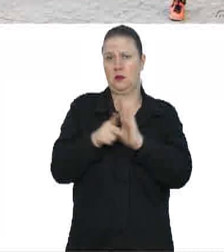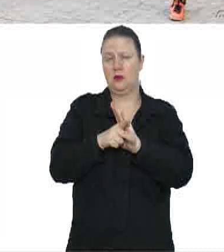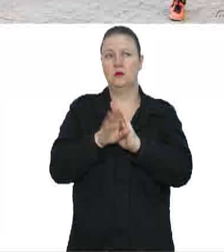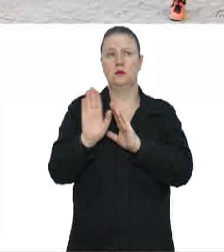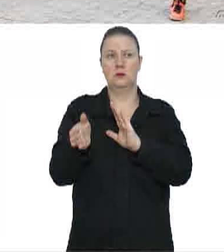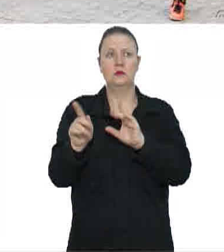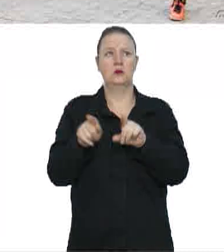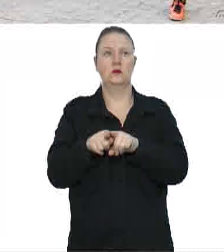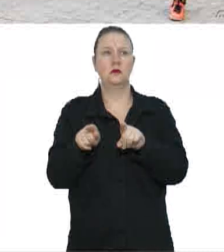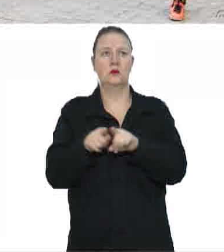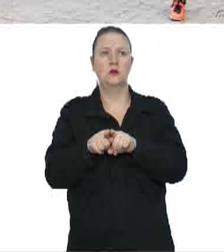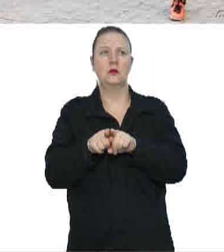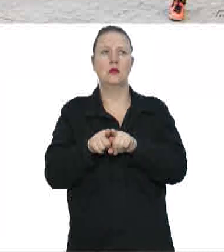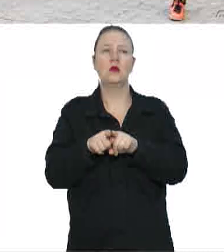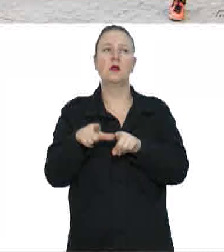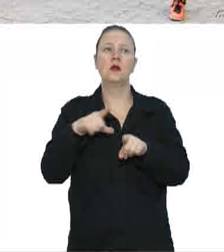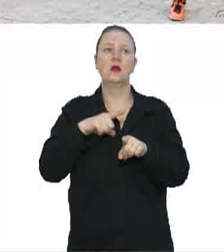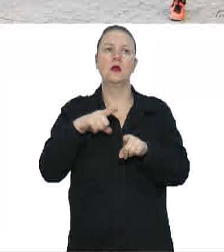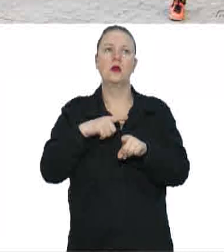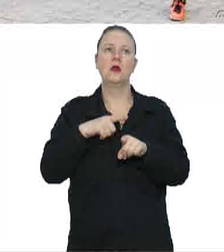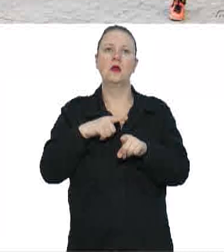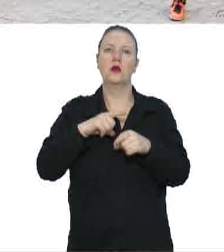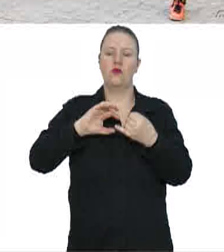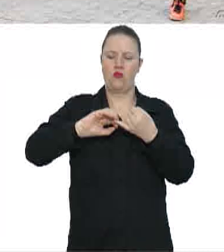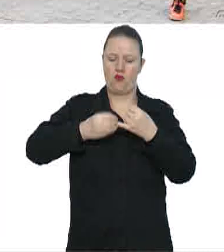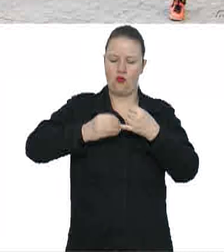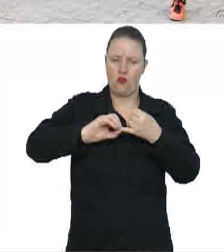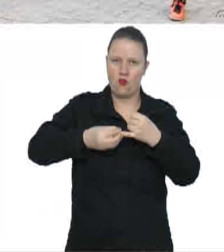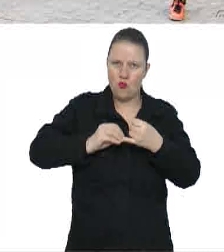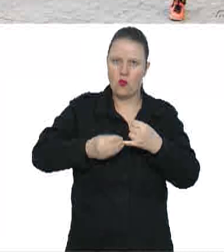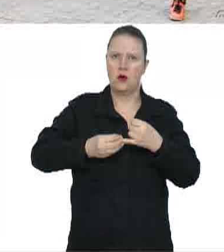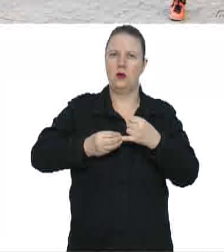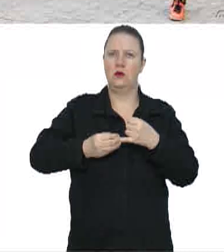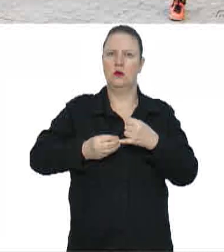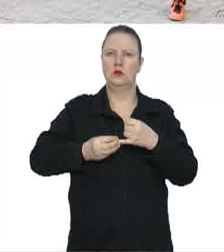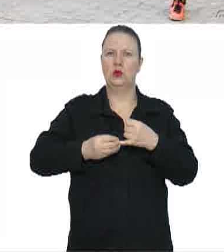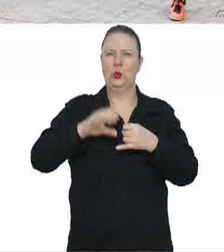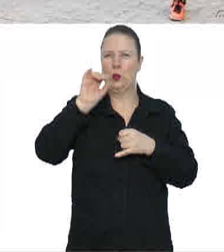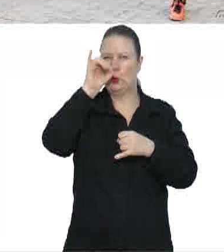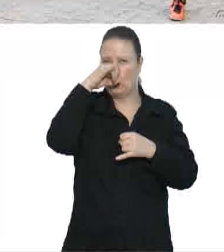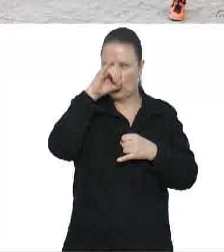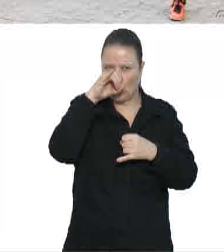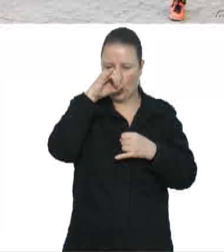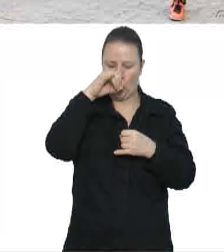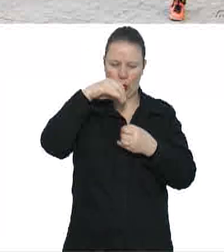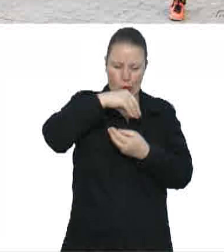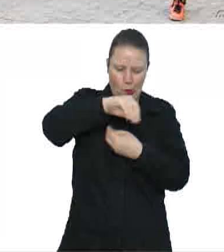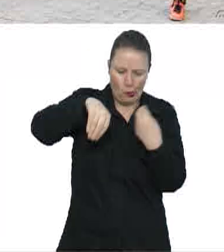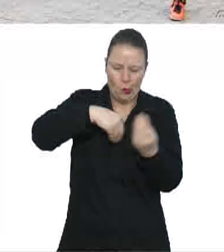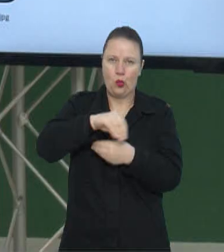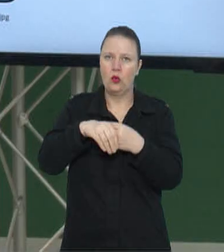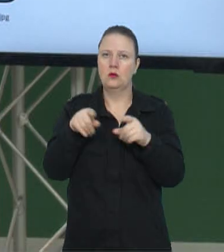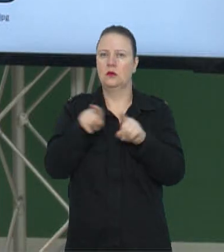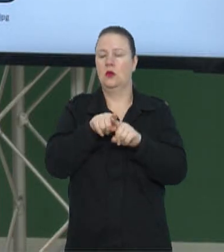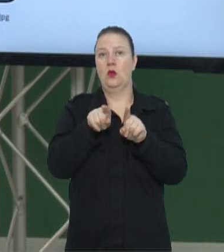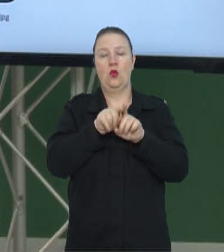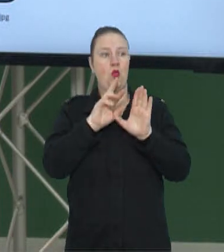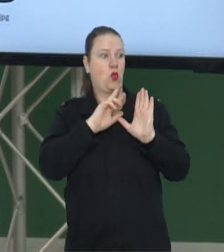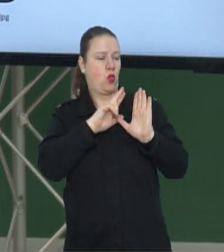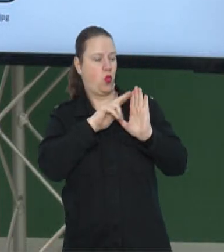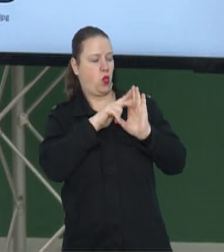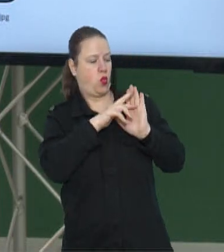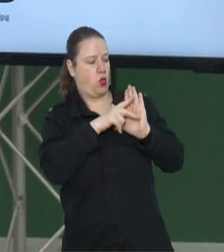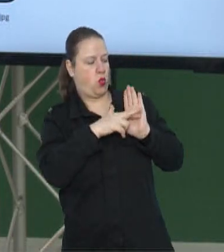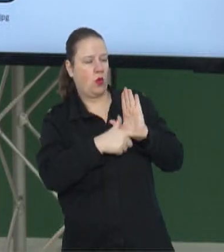referência, inclusive, a feijoada, o feijão tropeiro, o queijo Minas. Então, é uma vasta culinária